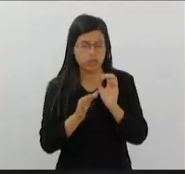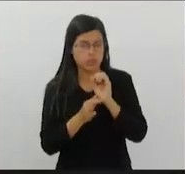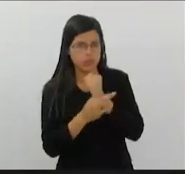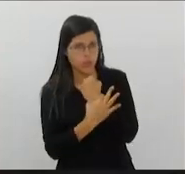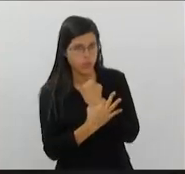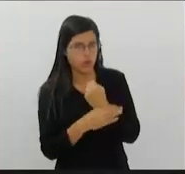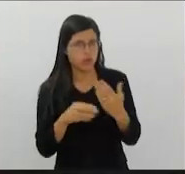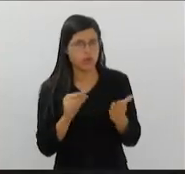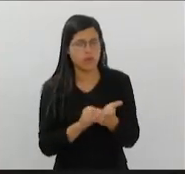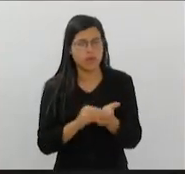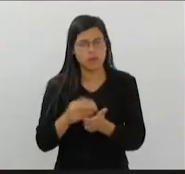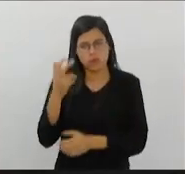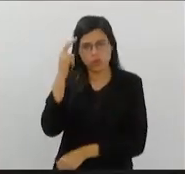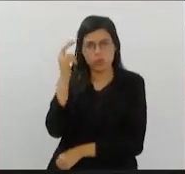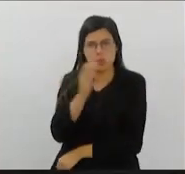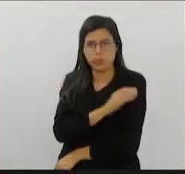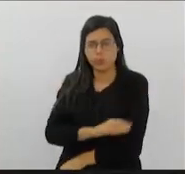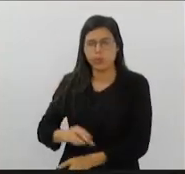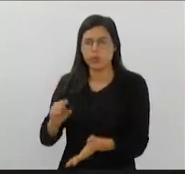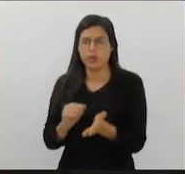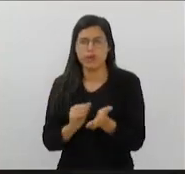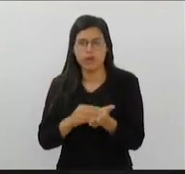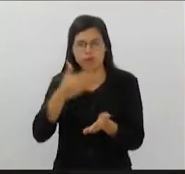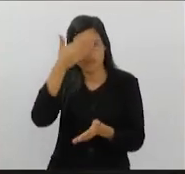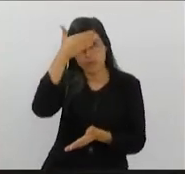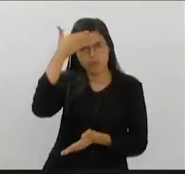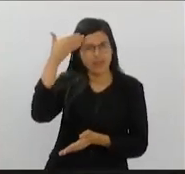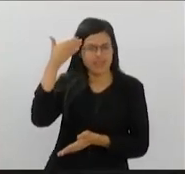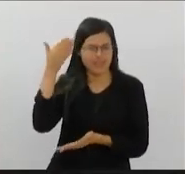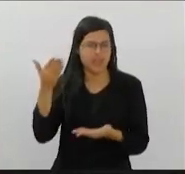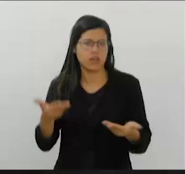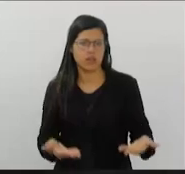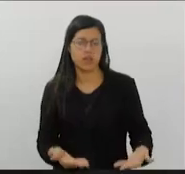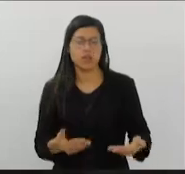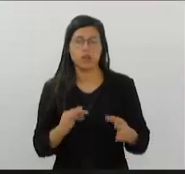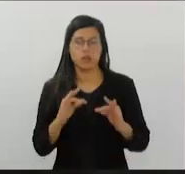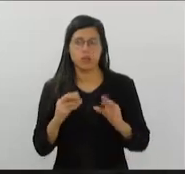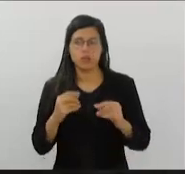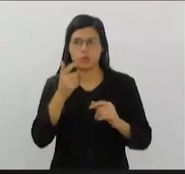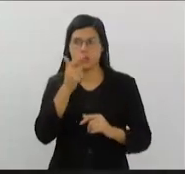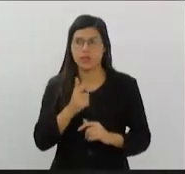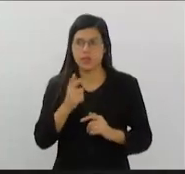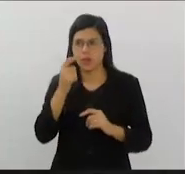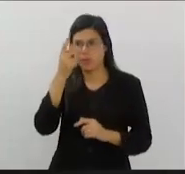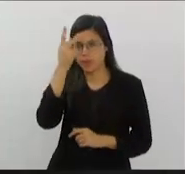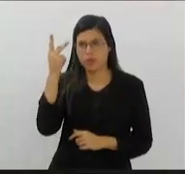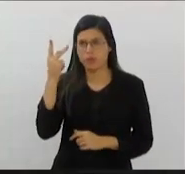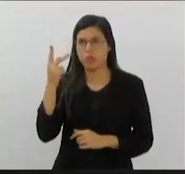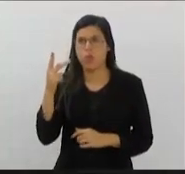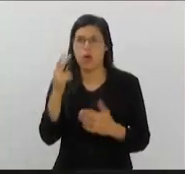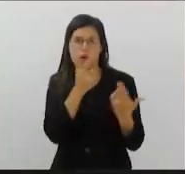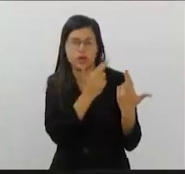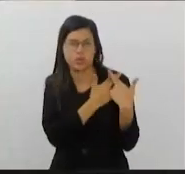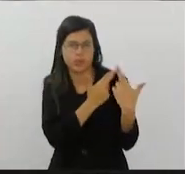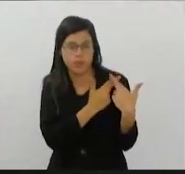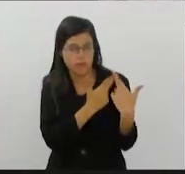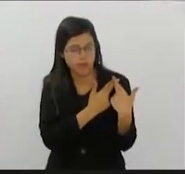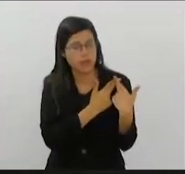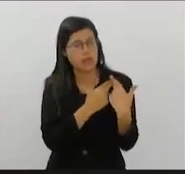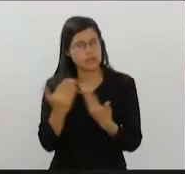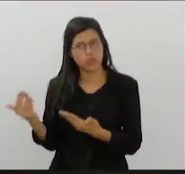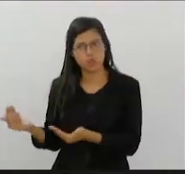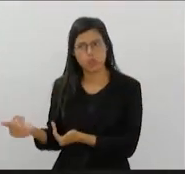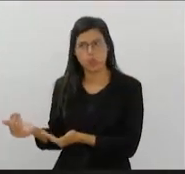fome de cultura, a fome de lazer. E tudo isso me fizeram ser essa pessoa sobrecarregada de responsabilidades desde muito